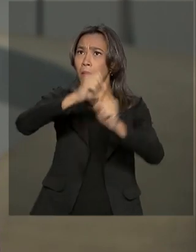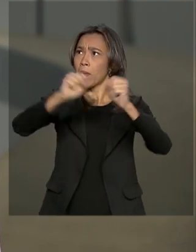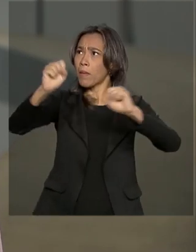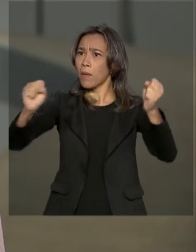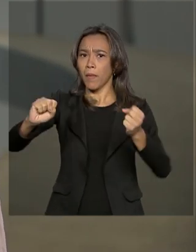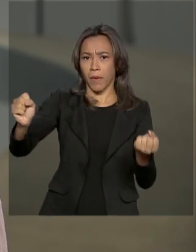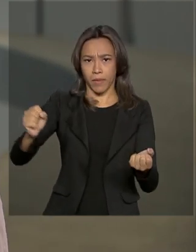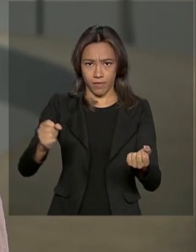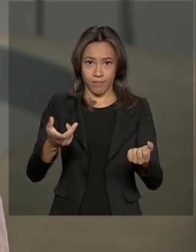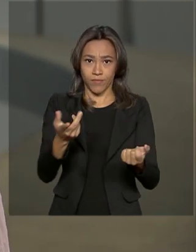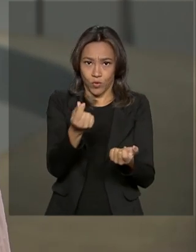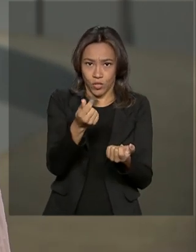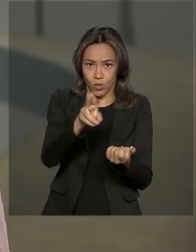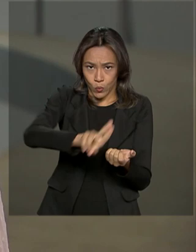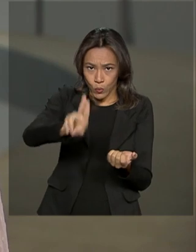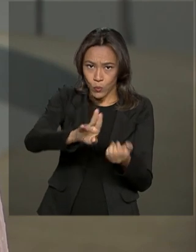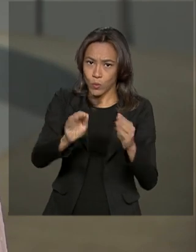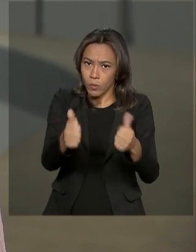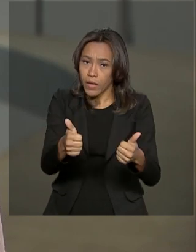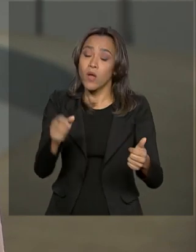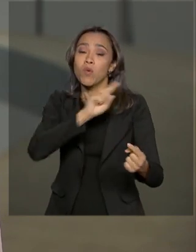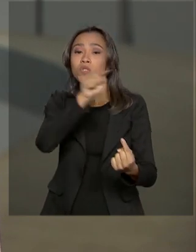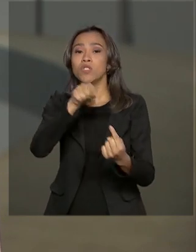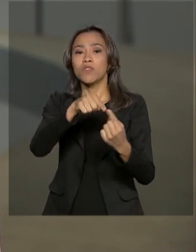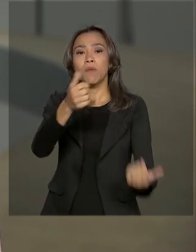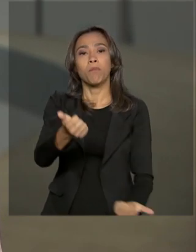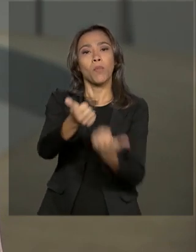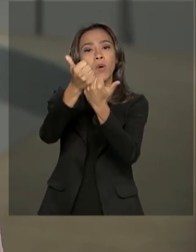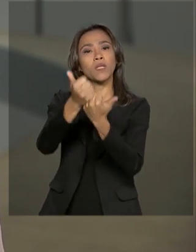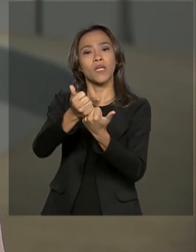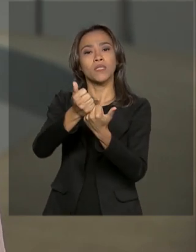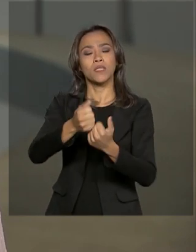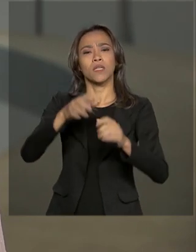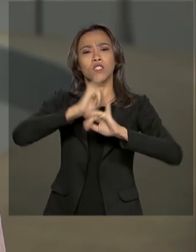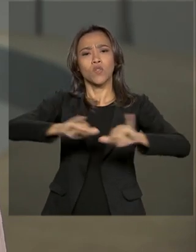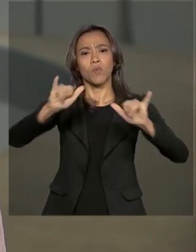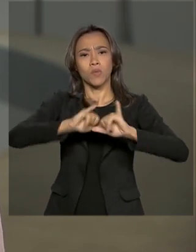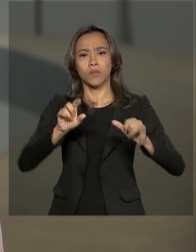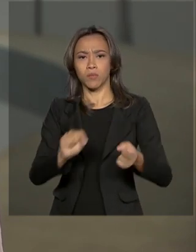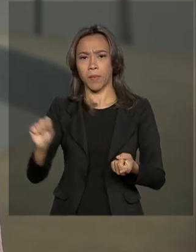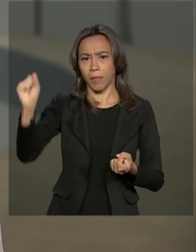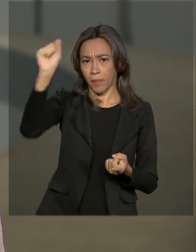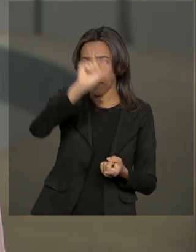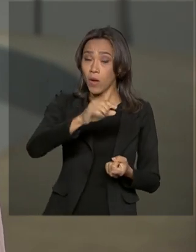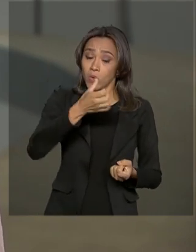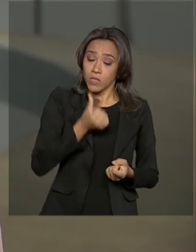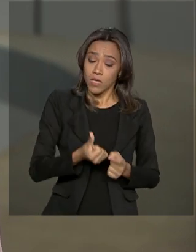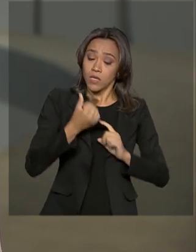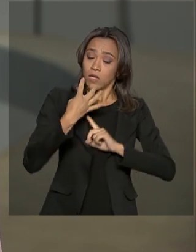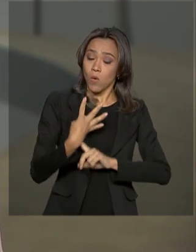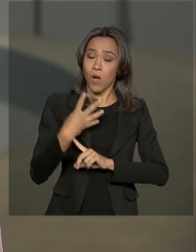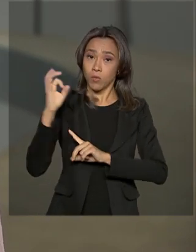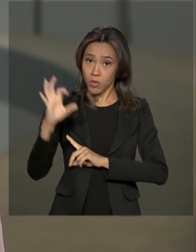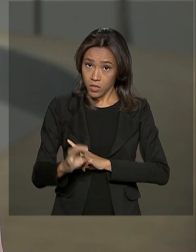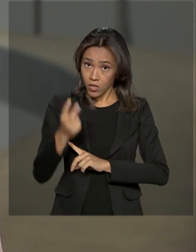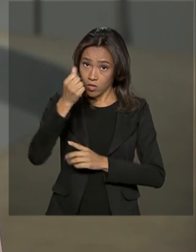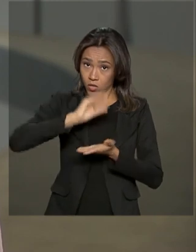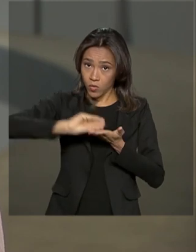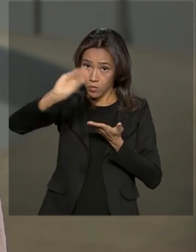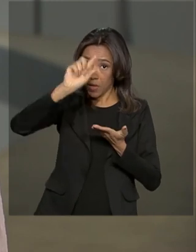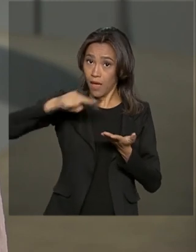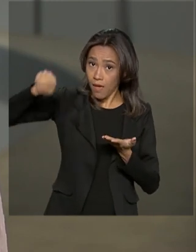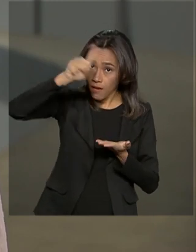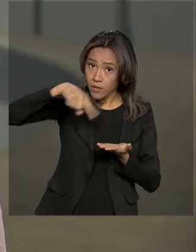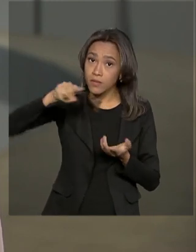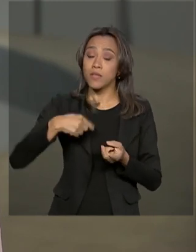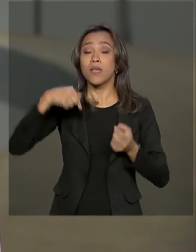A ideia é fortalecer os veículos de comunicação locais, com 64% da mídia destinada a eles. Neste ano,